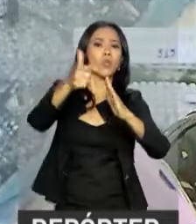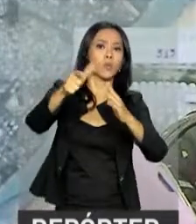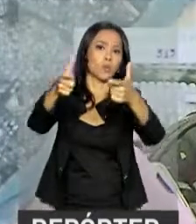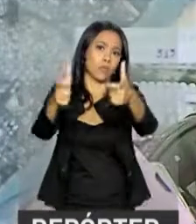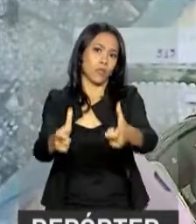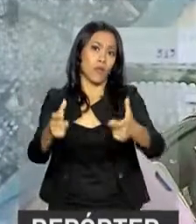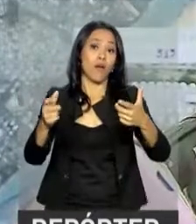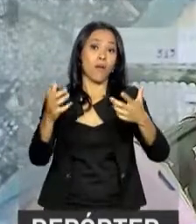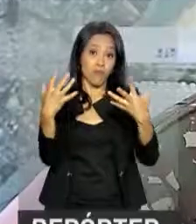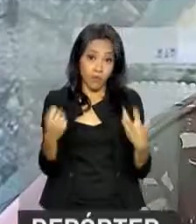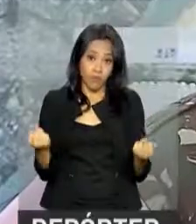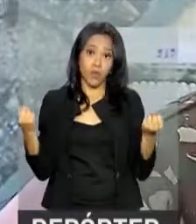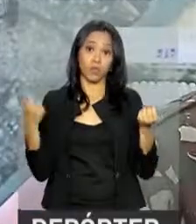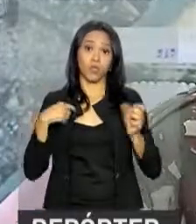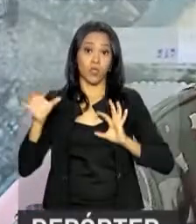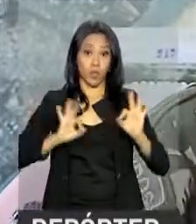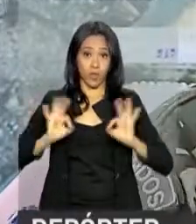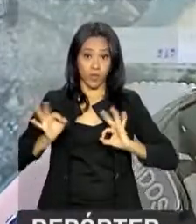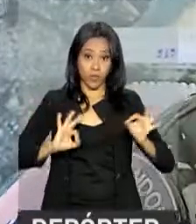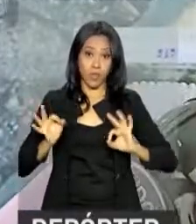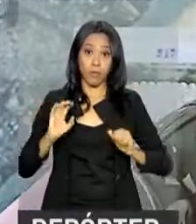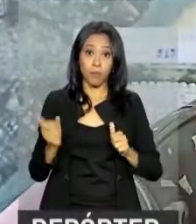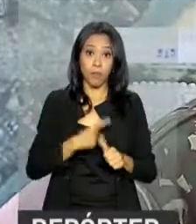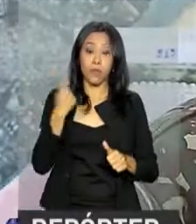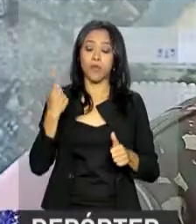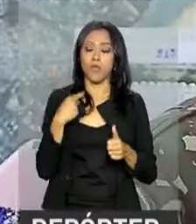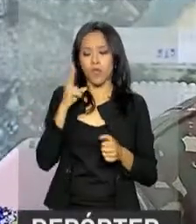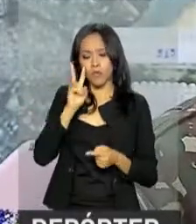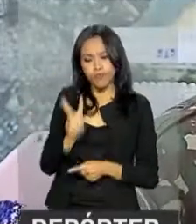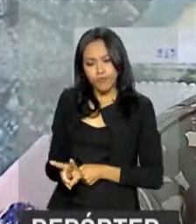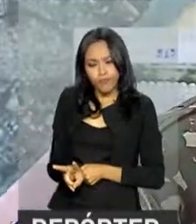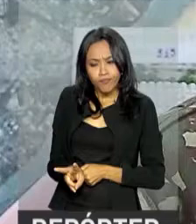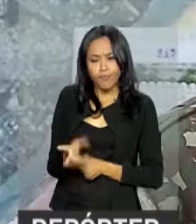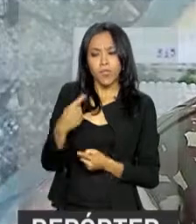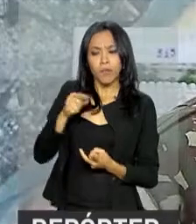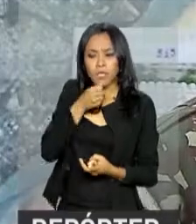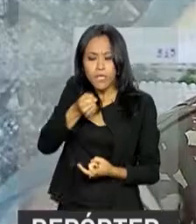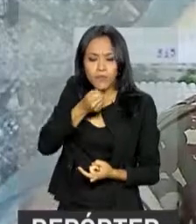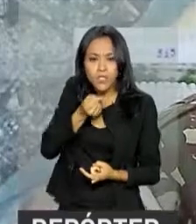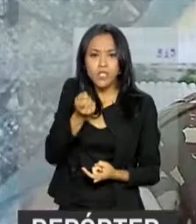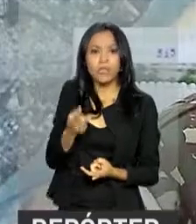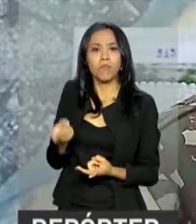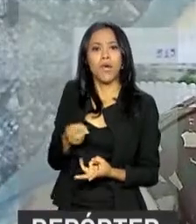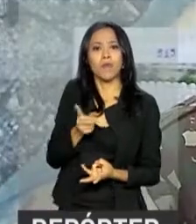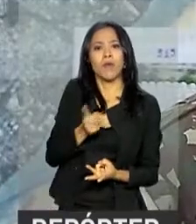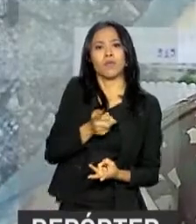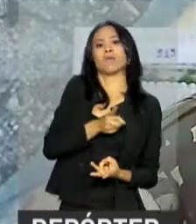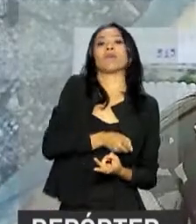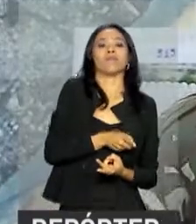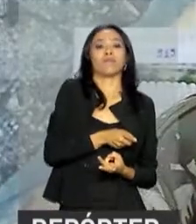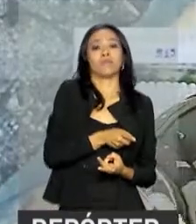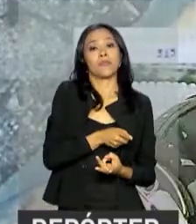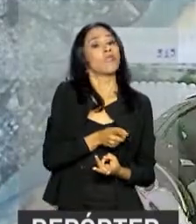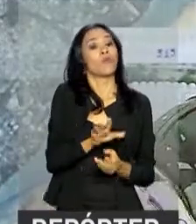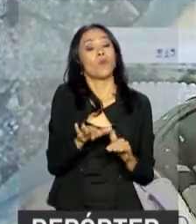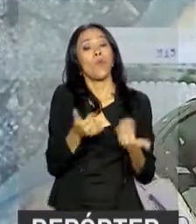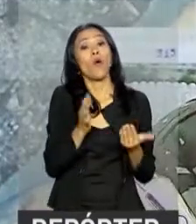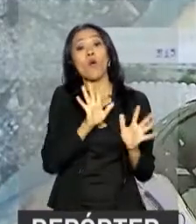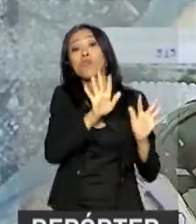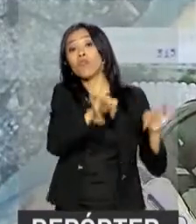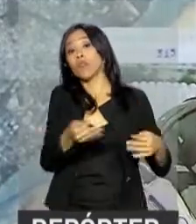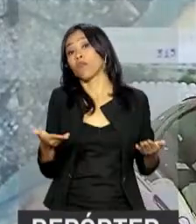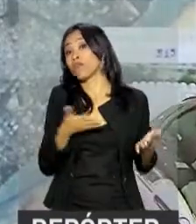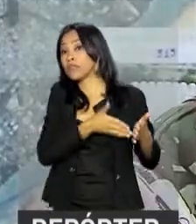estar estabilizados passa pelo acolhimento e recepção de venezuelanos mas qual é o final